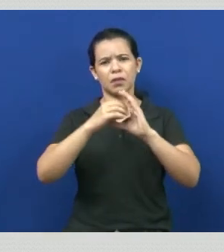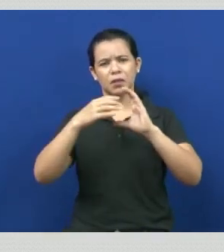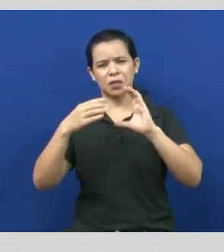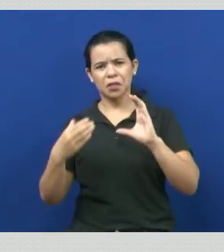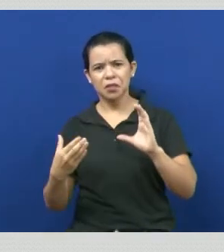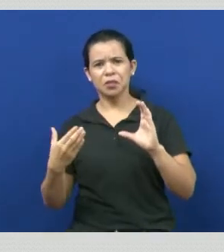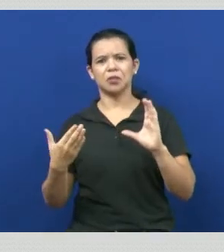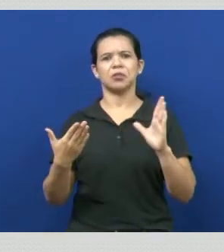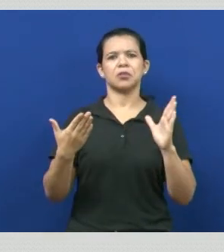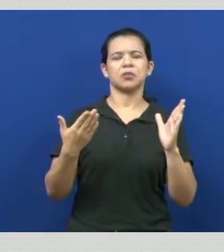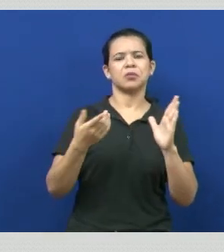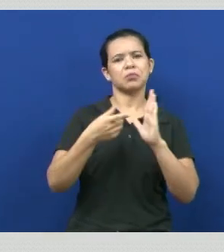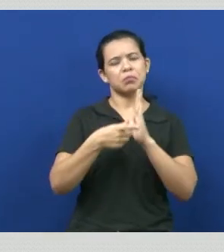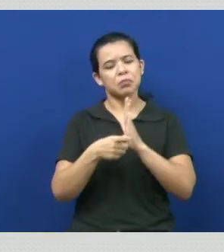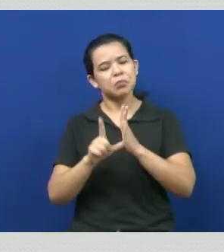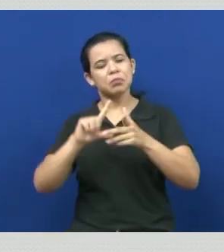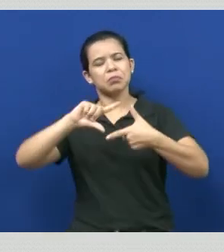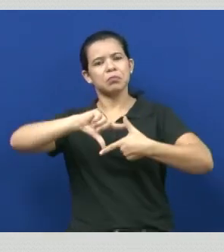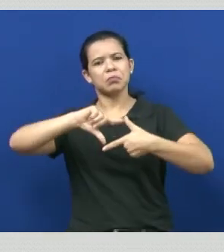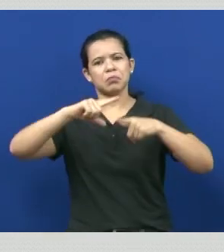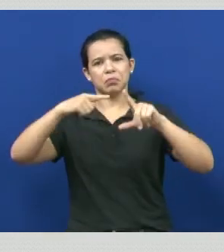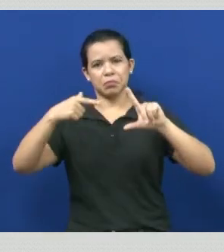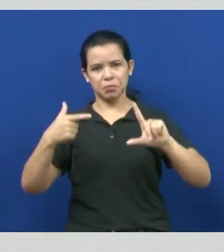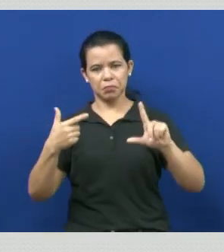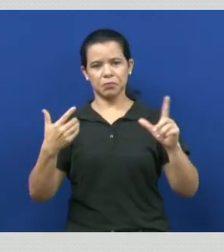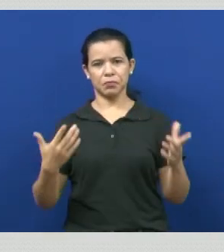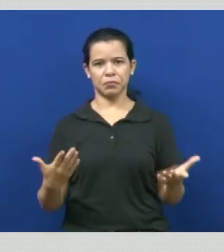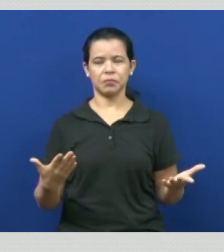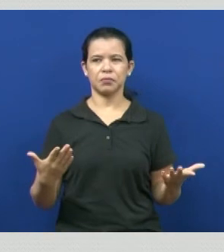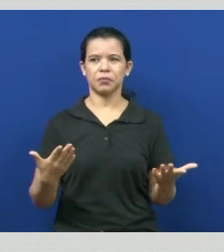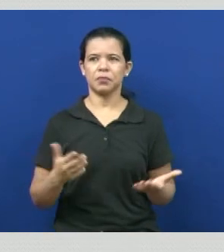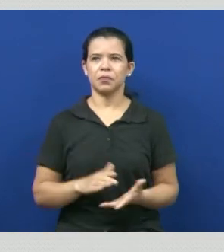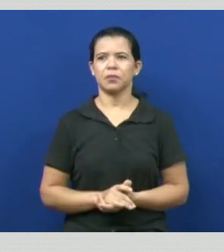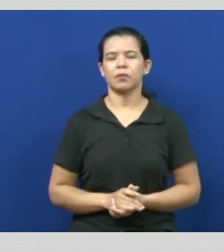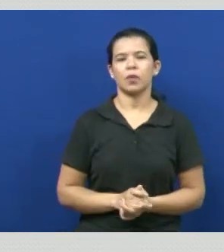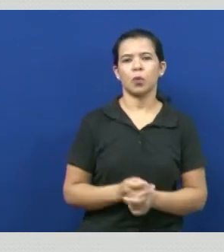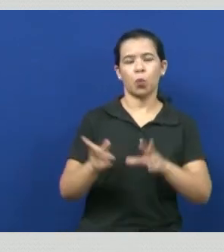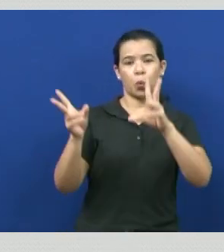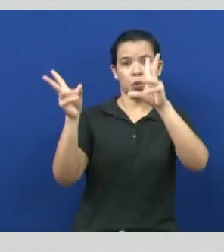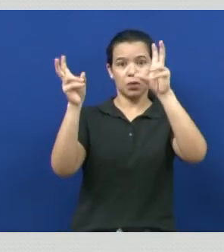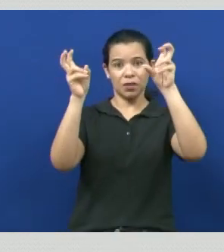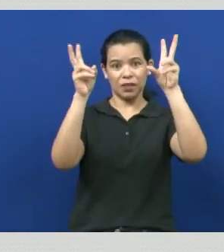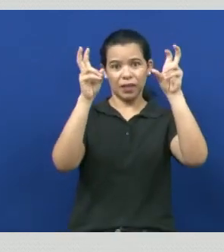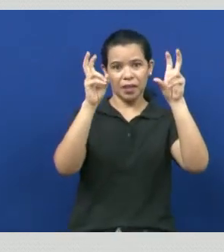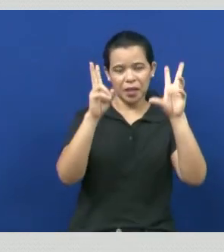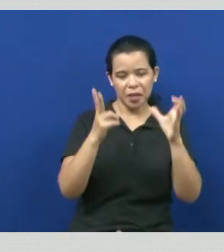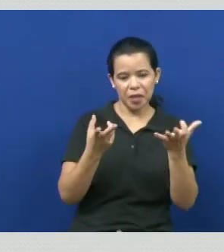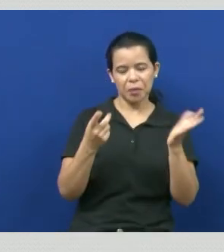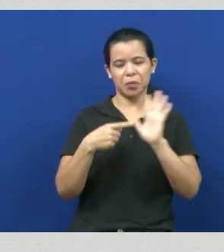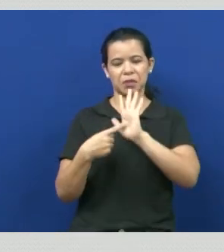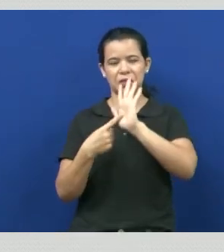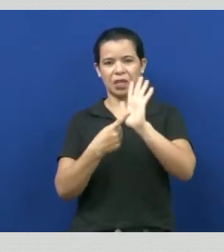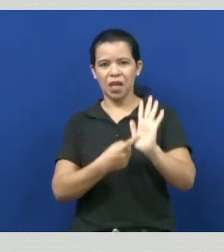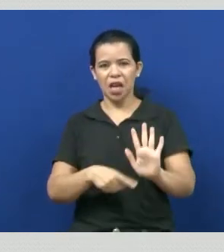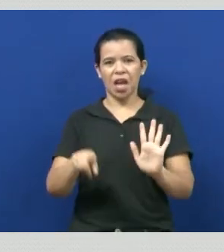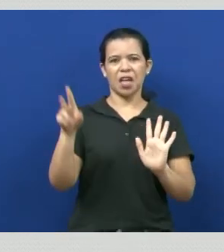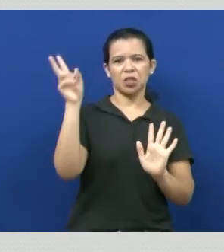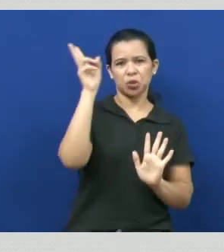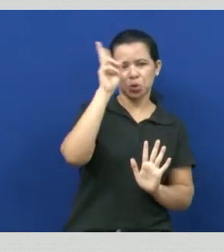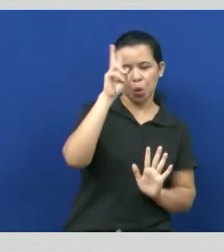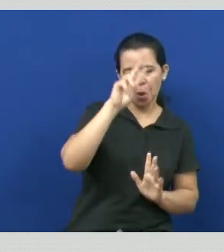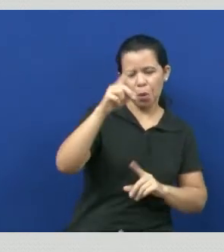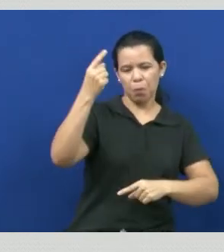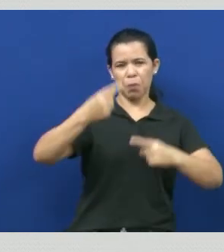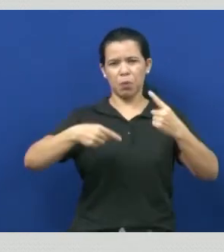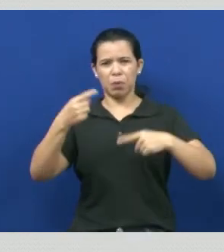esse movimento chamado pré-modernismo? As temáticas envolvendo fatos históricos, políticos, econômicos